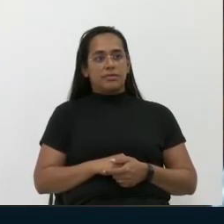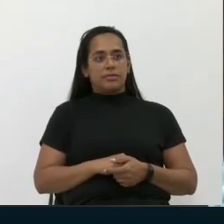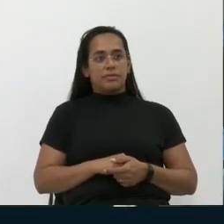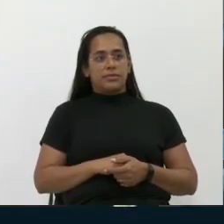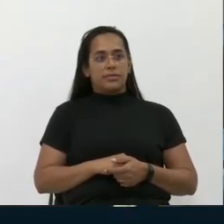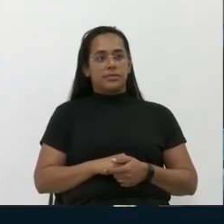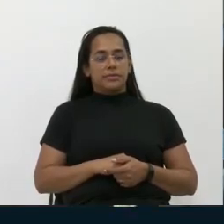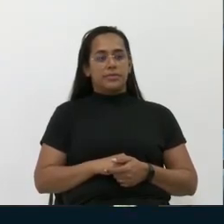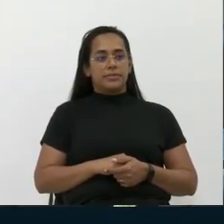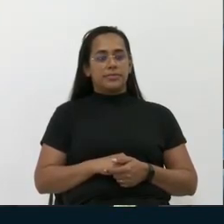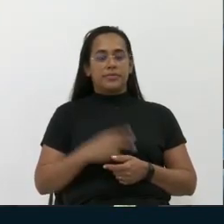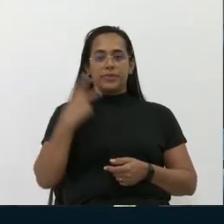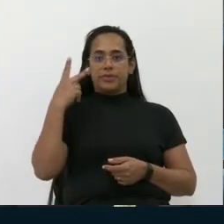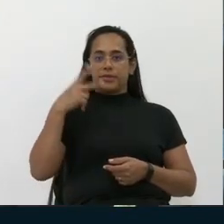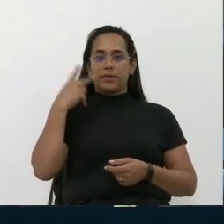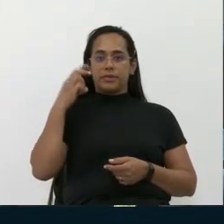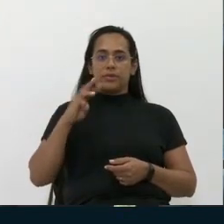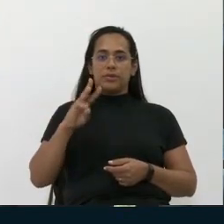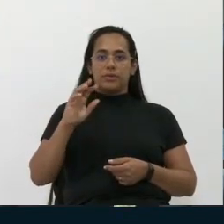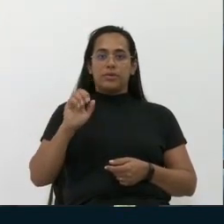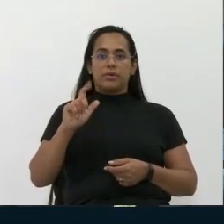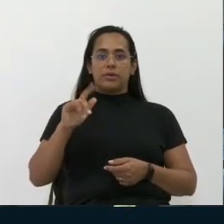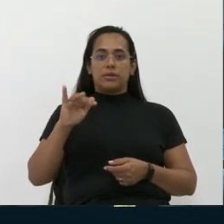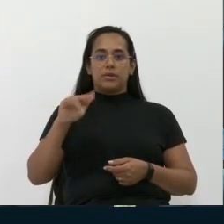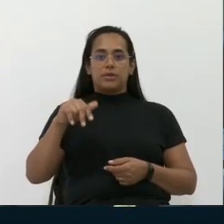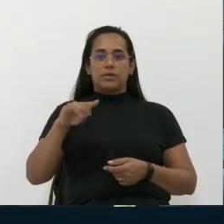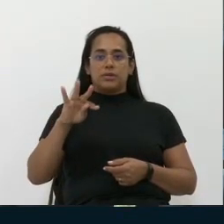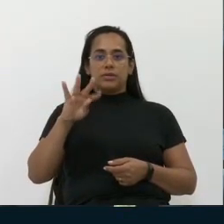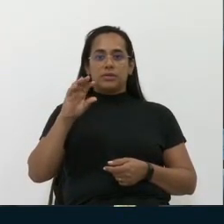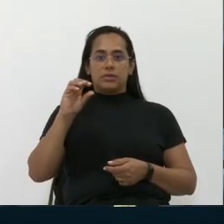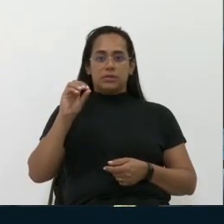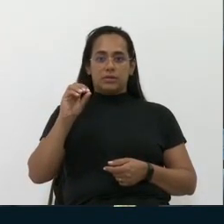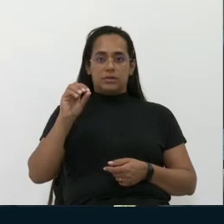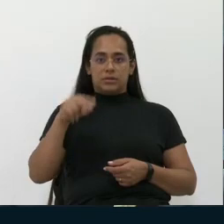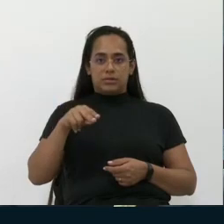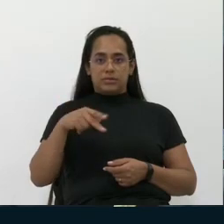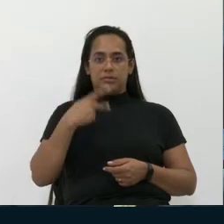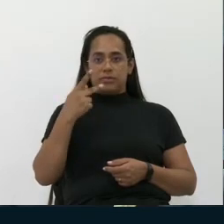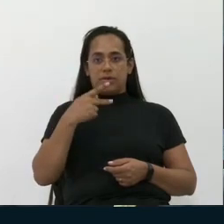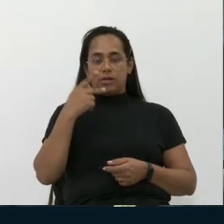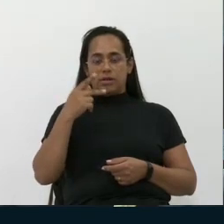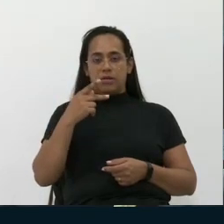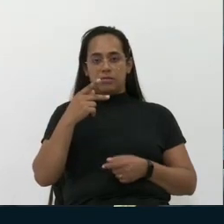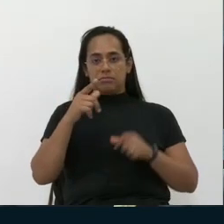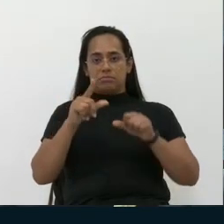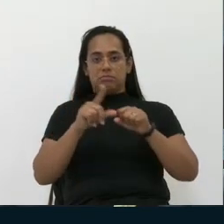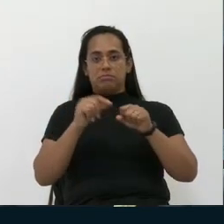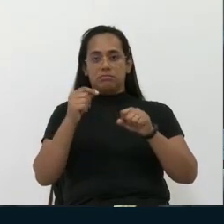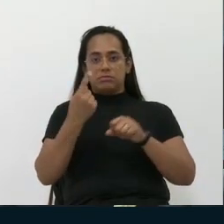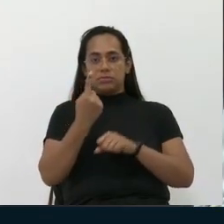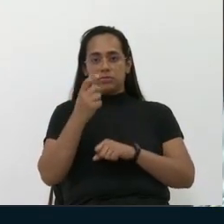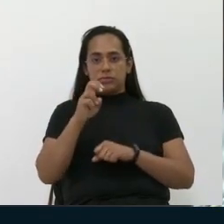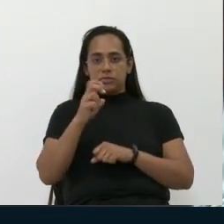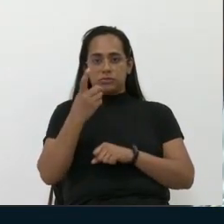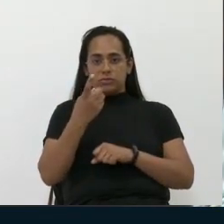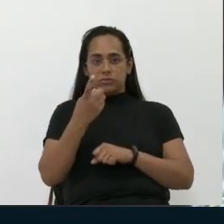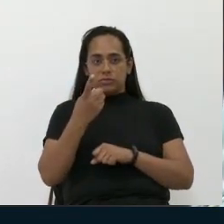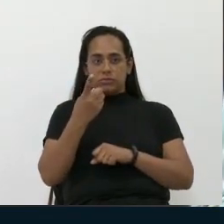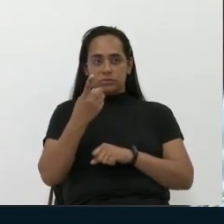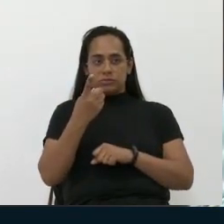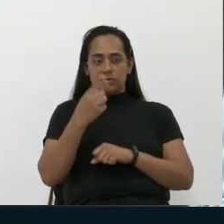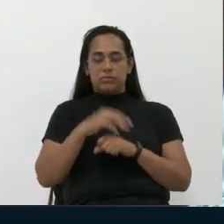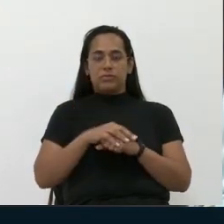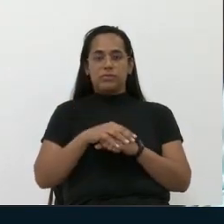O vereador Wellington Bezerra, pelo 151. Vamos permitir que o vereador Rômulo conclua a sua